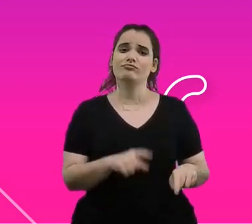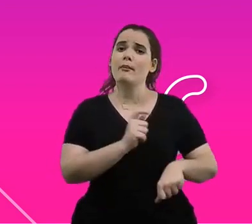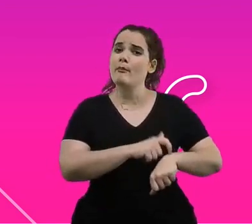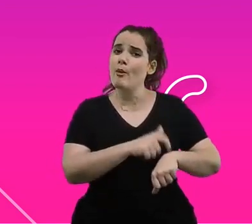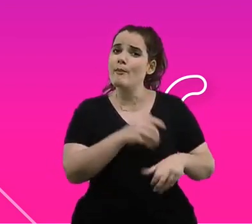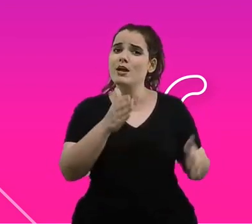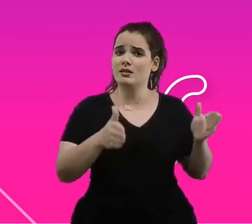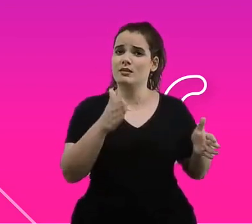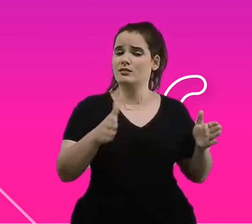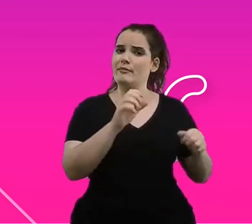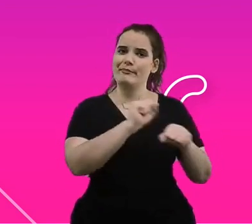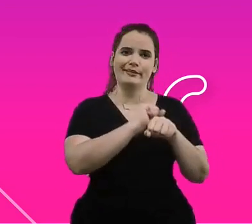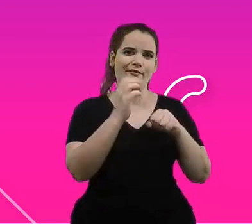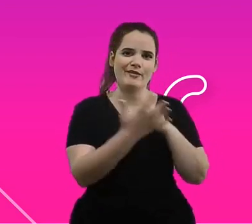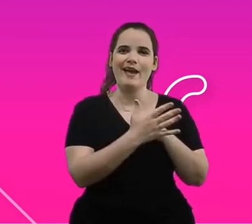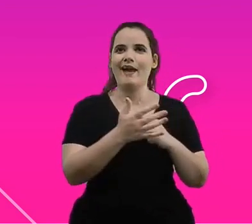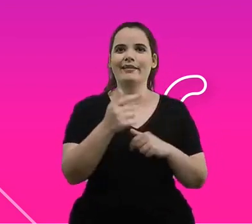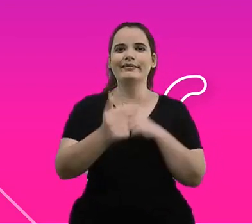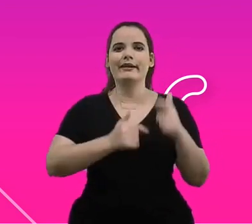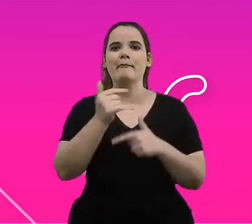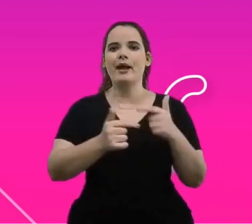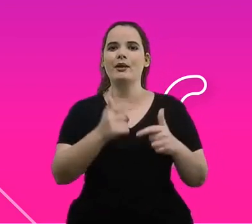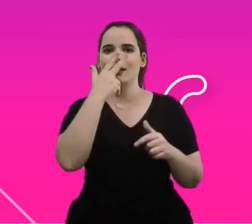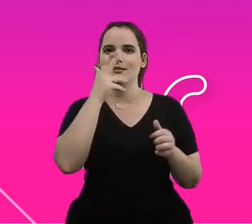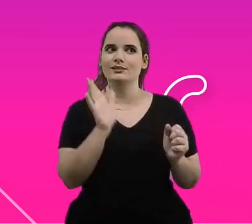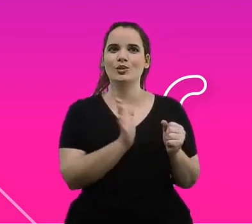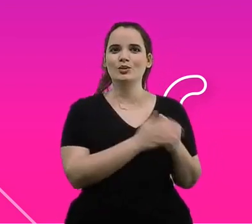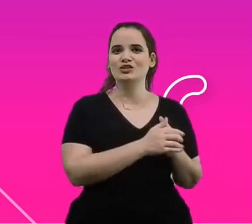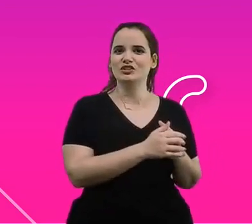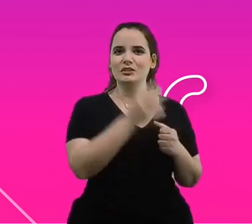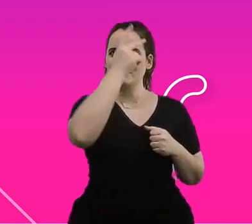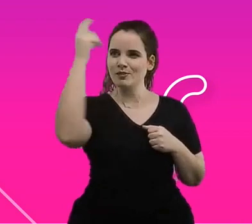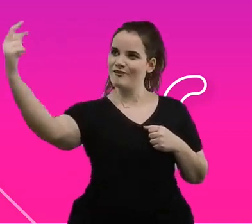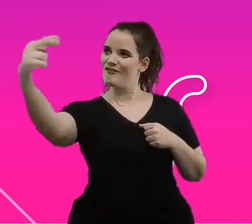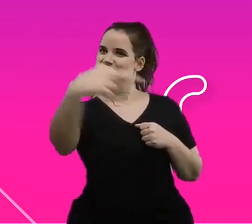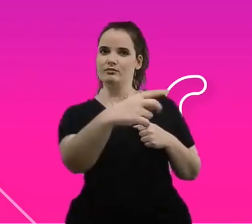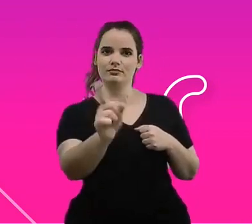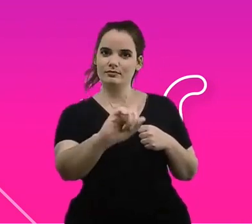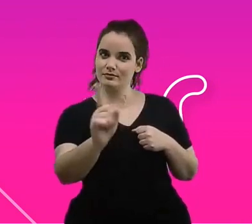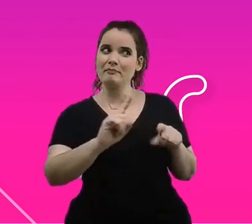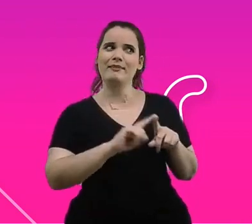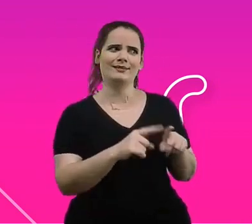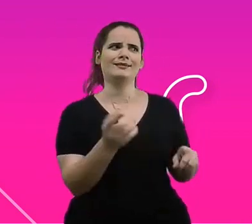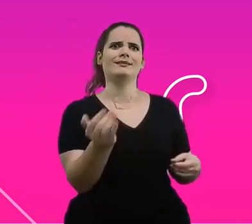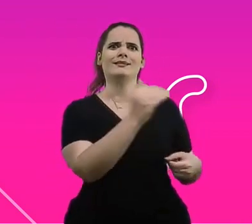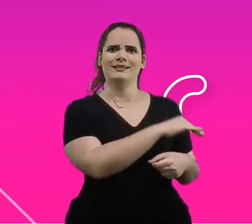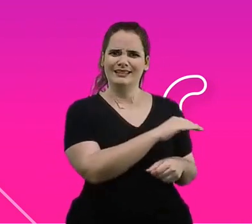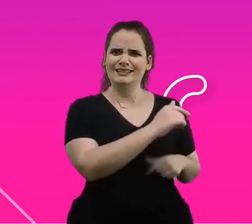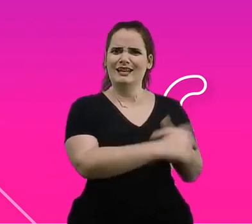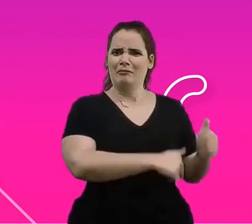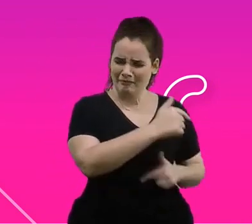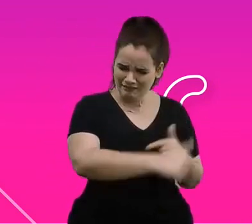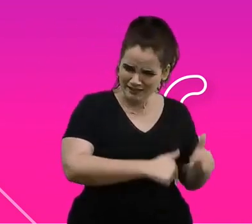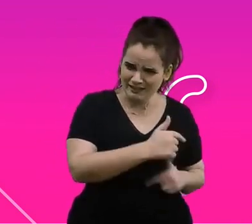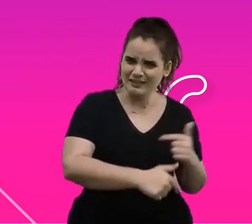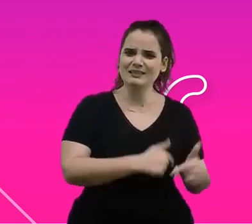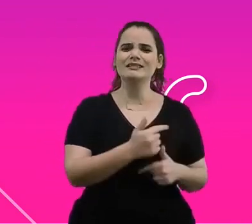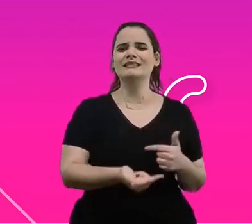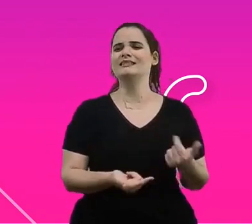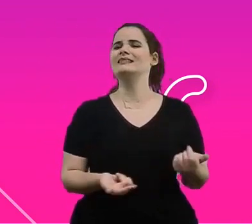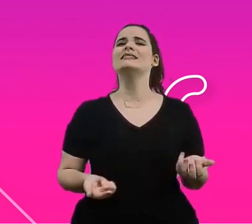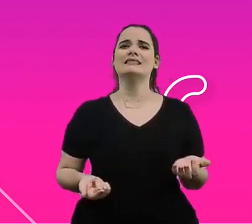atores, e esses outros atores, por terem uma maturidade analítica mais avançada que a nossa, foram capazes aí de